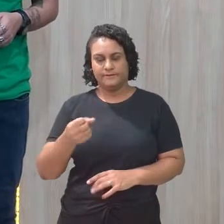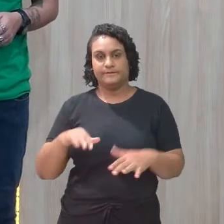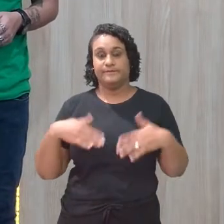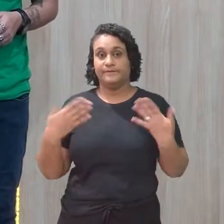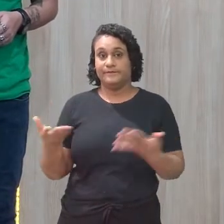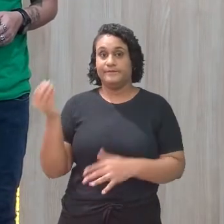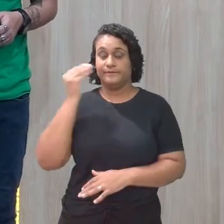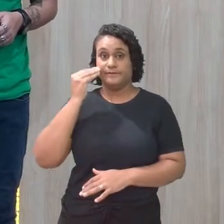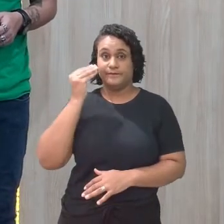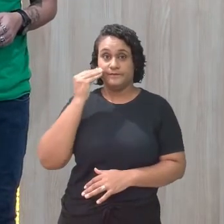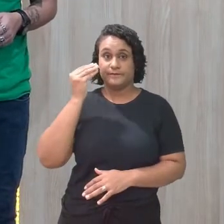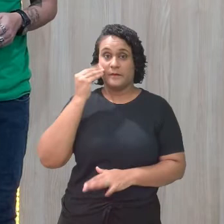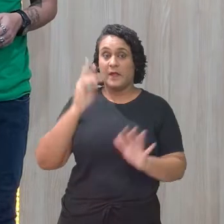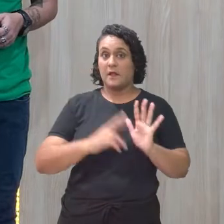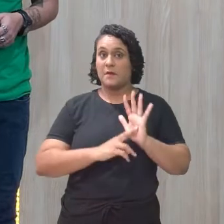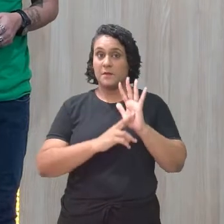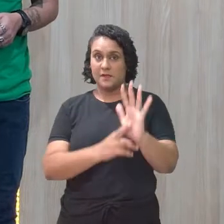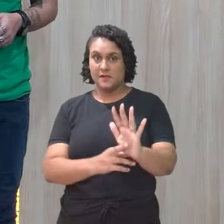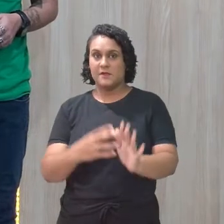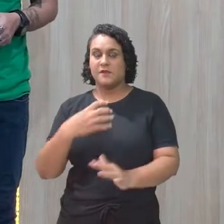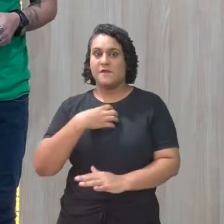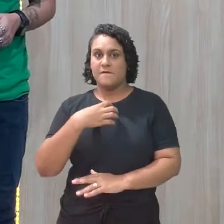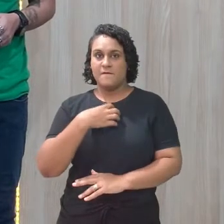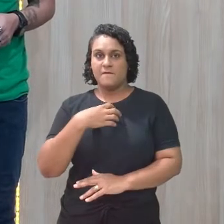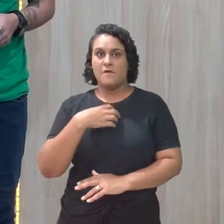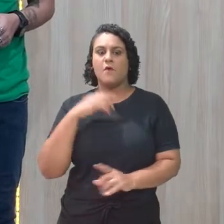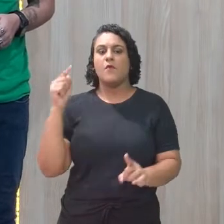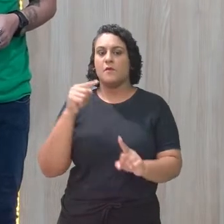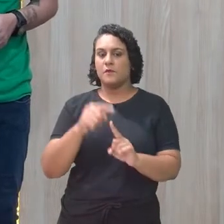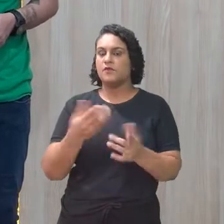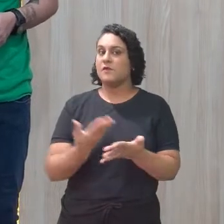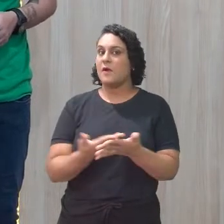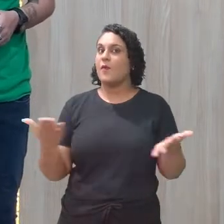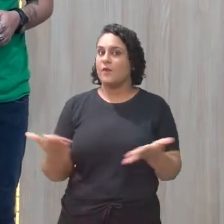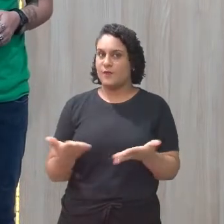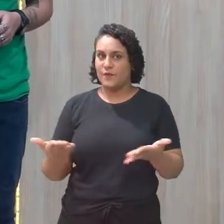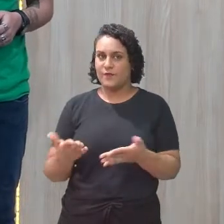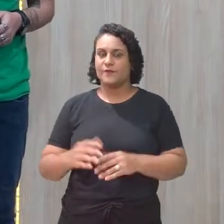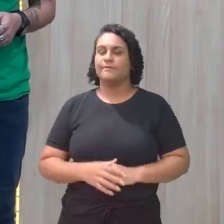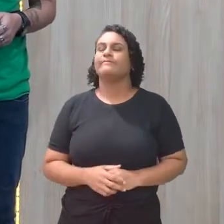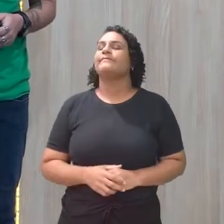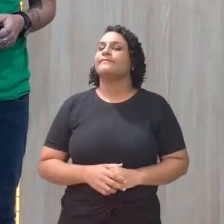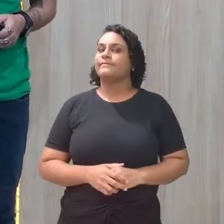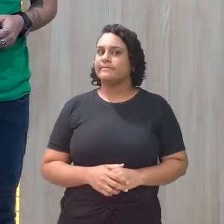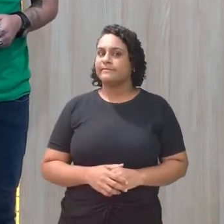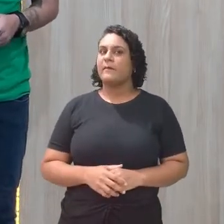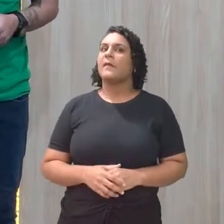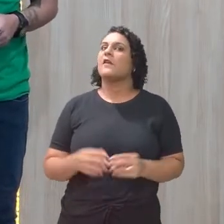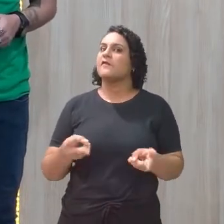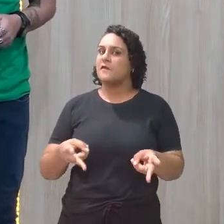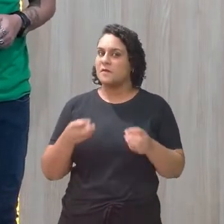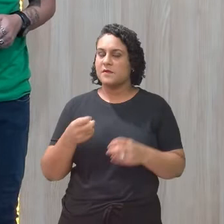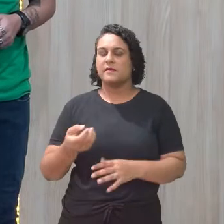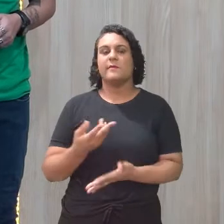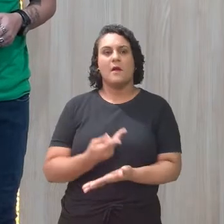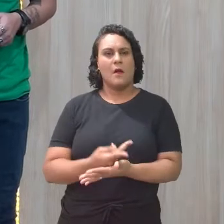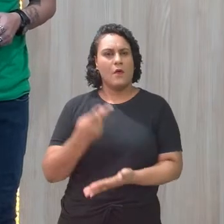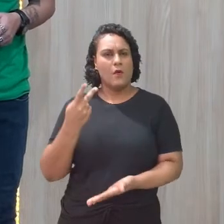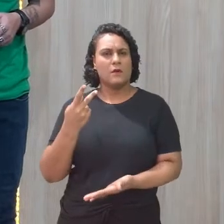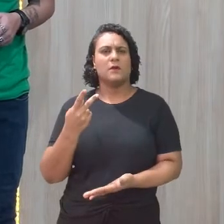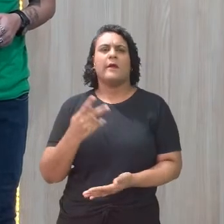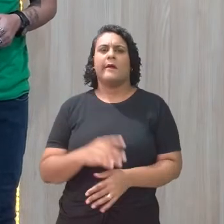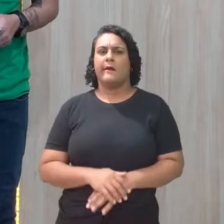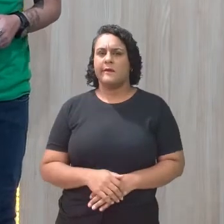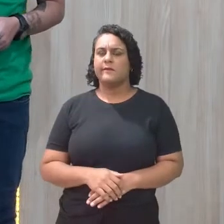vai tentar escrever dessa forma como sendo o objetivo da nossa aula. E a gente vai ver que isso acontece de forma